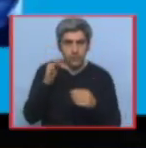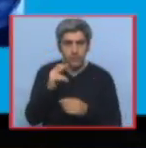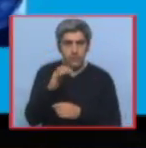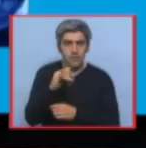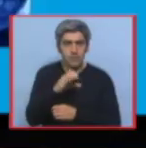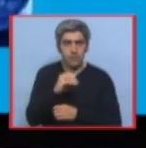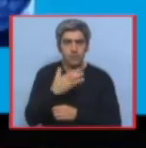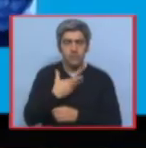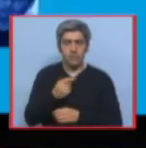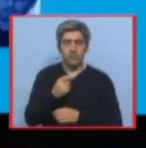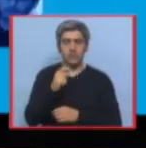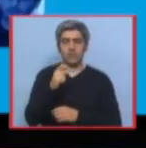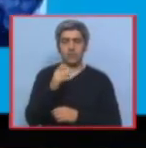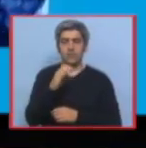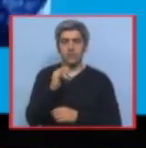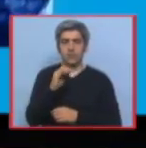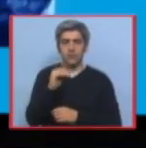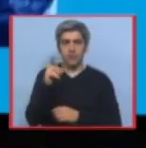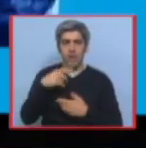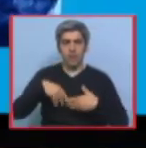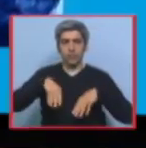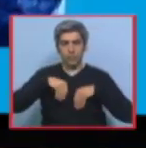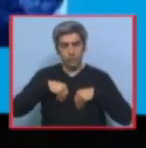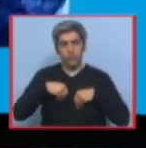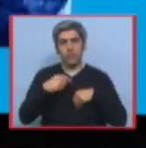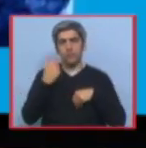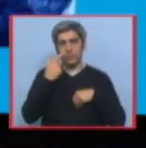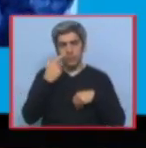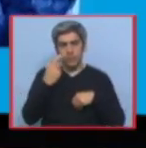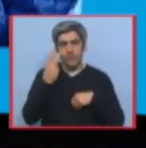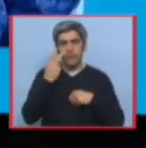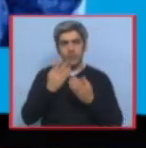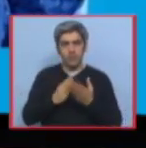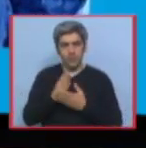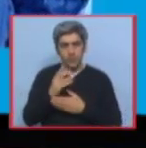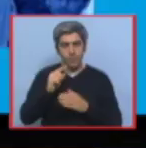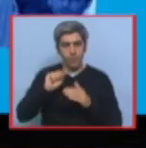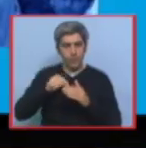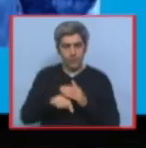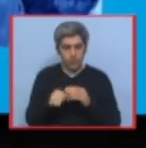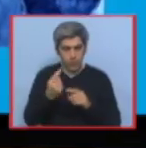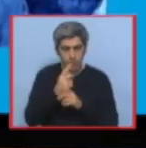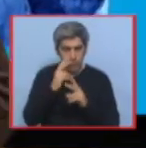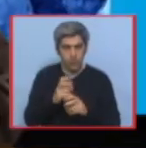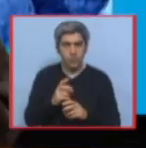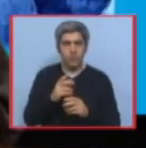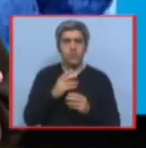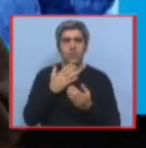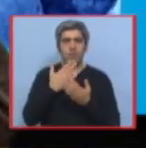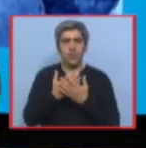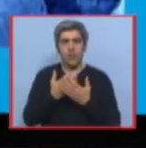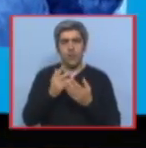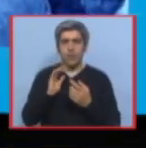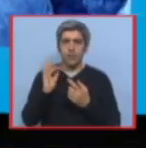Assis, que ele assumiu, experimentou, viveu, aprofundou, que seduziu à